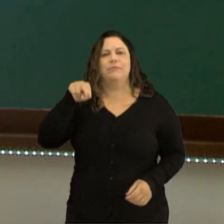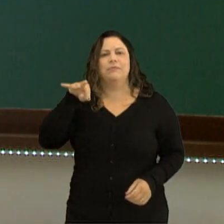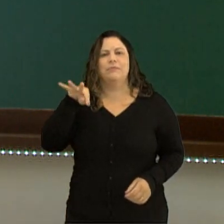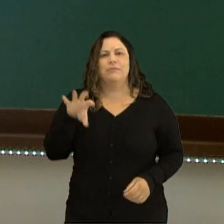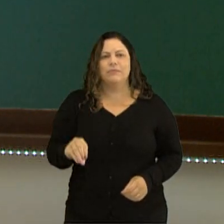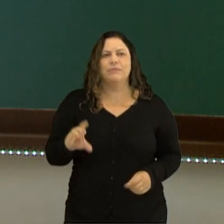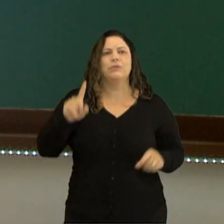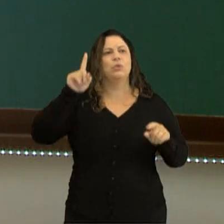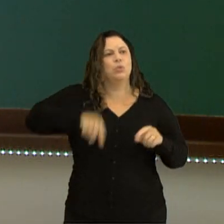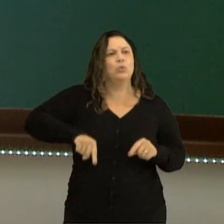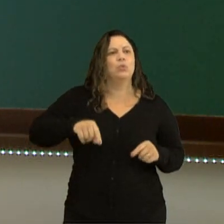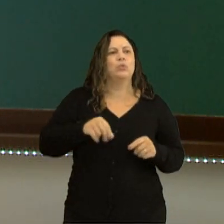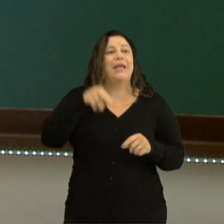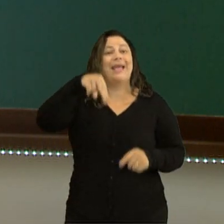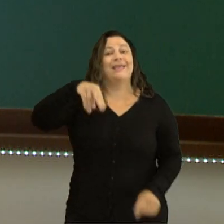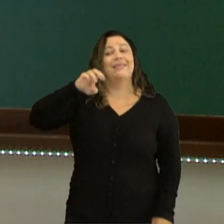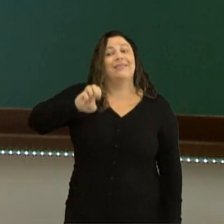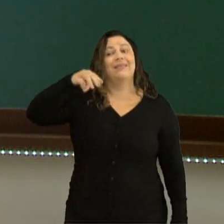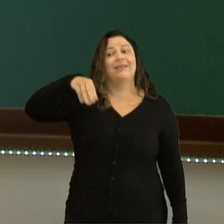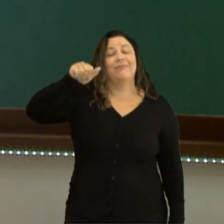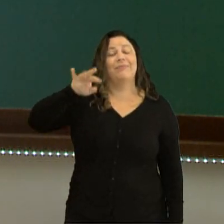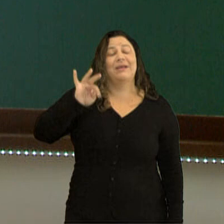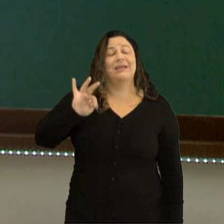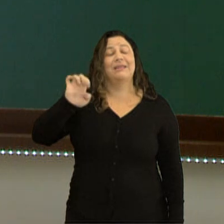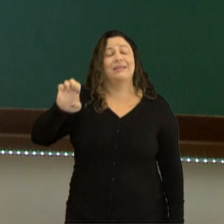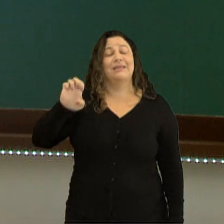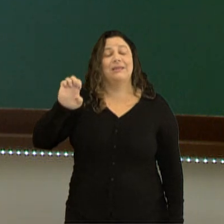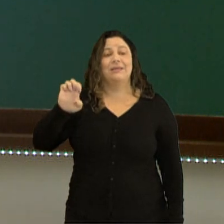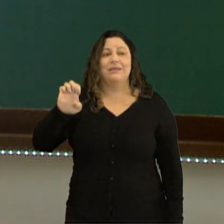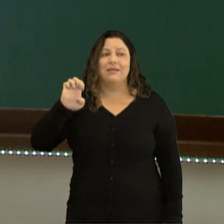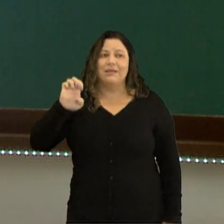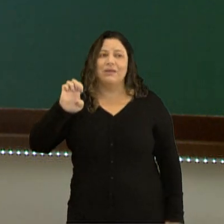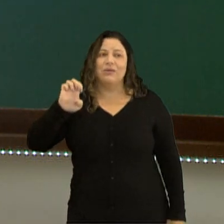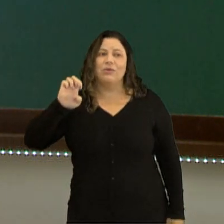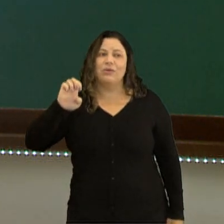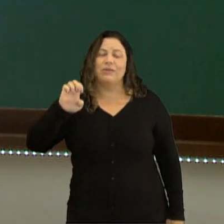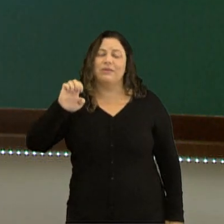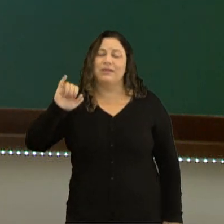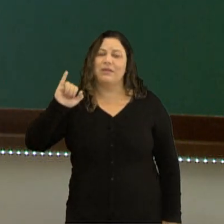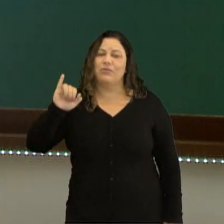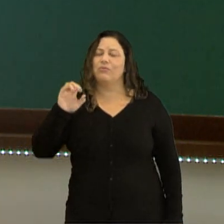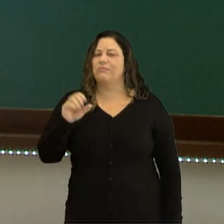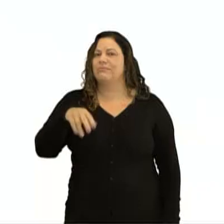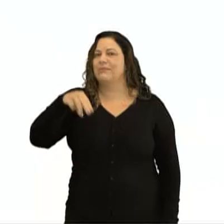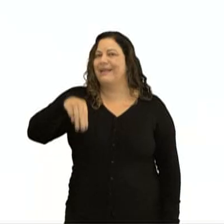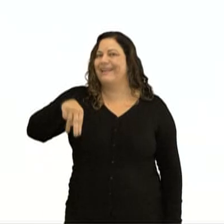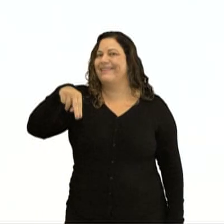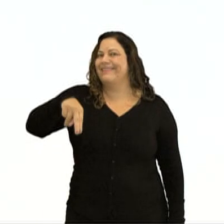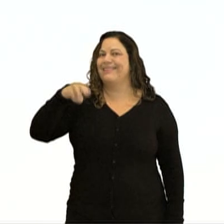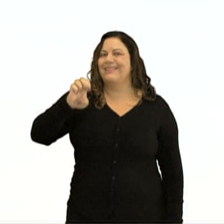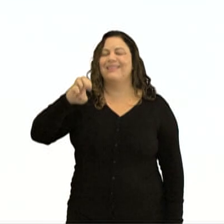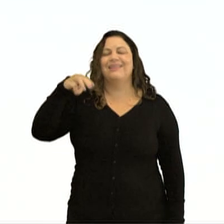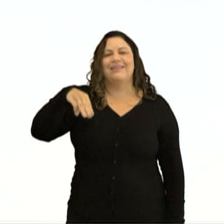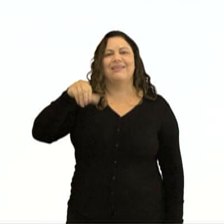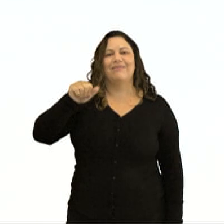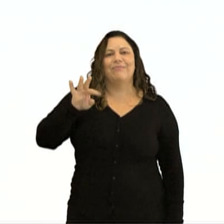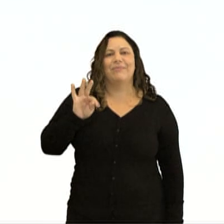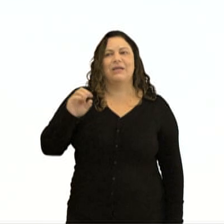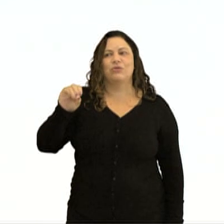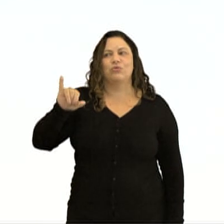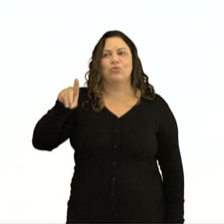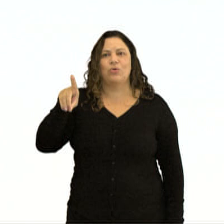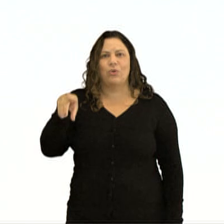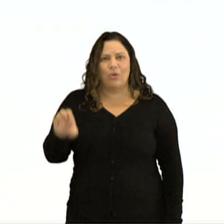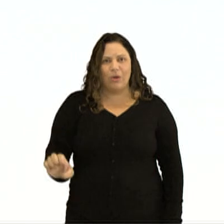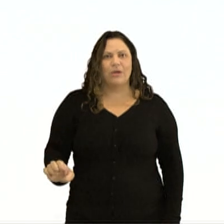um nemateuminto que penetra no organismo humano pela ingestão dos ovos, ou seja, a pessoa